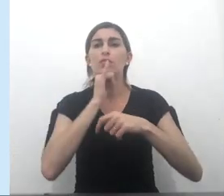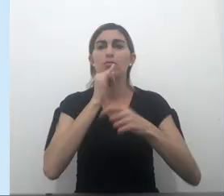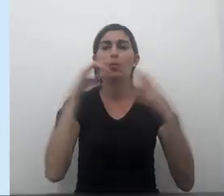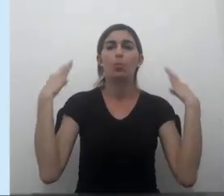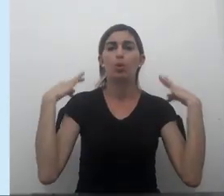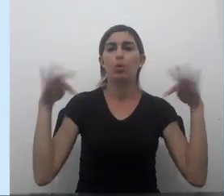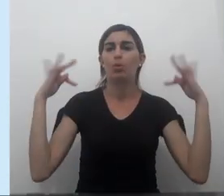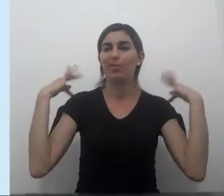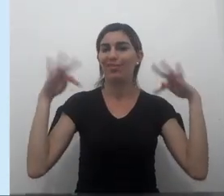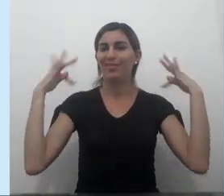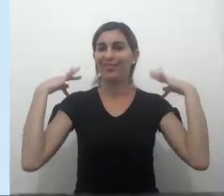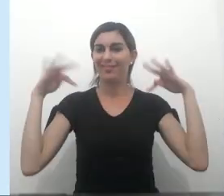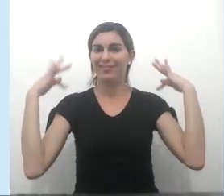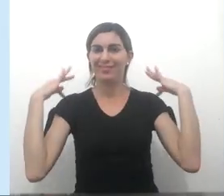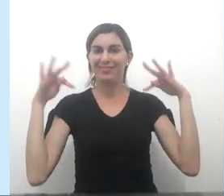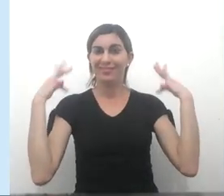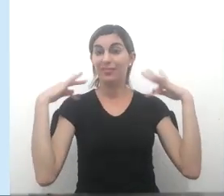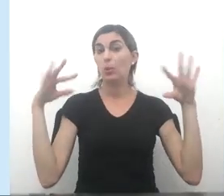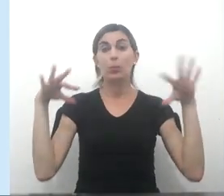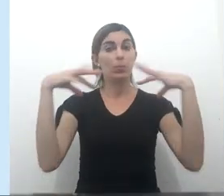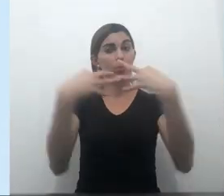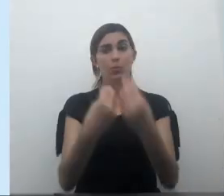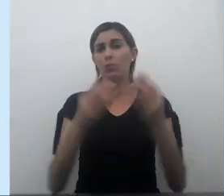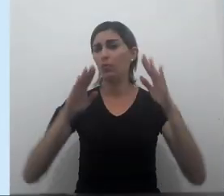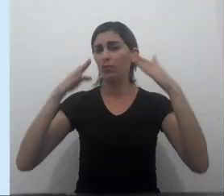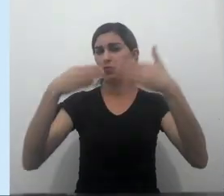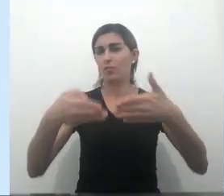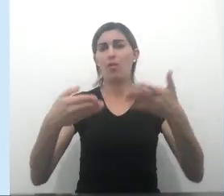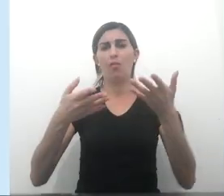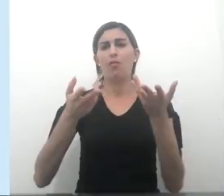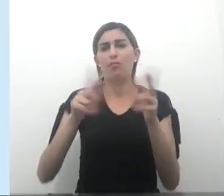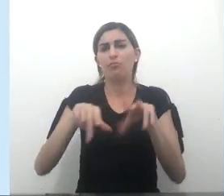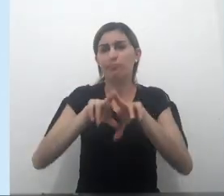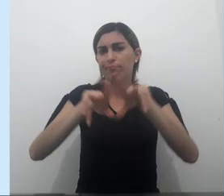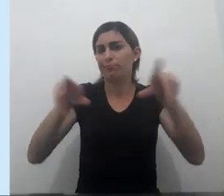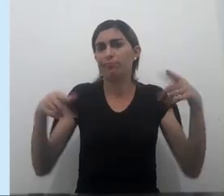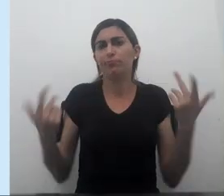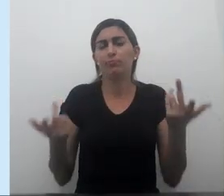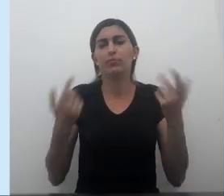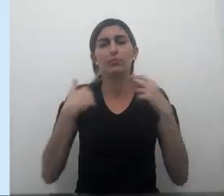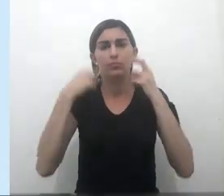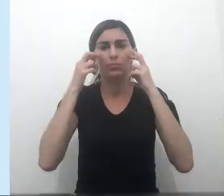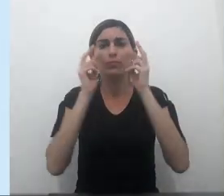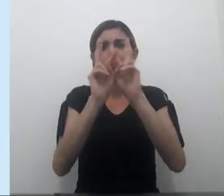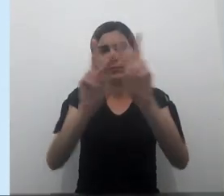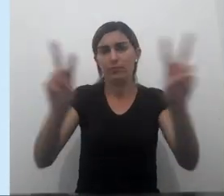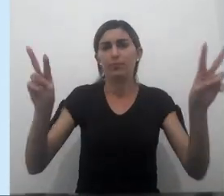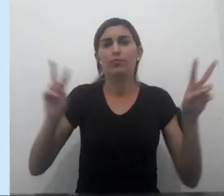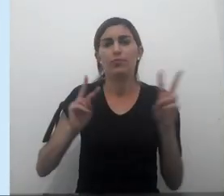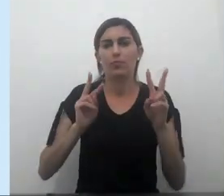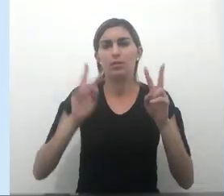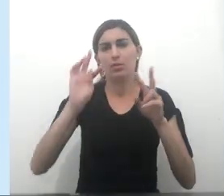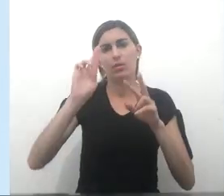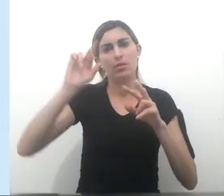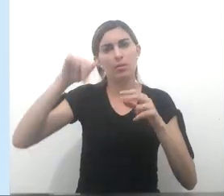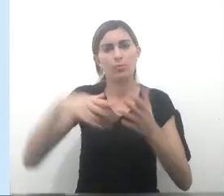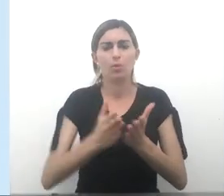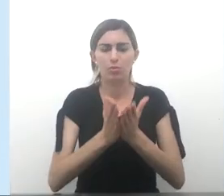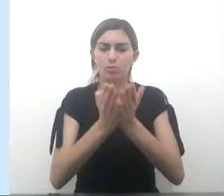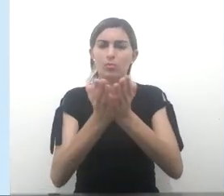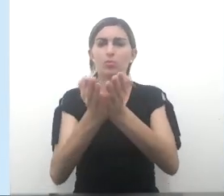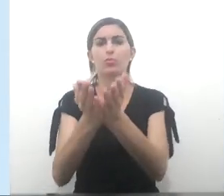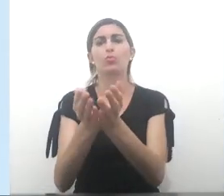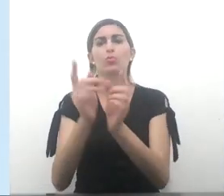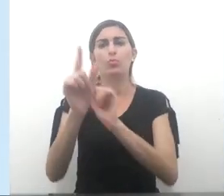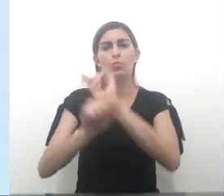por exemplo o turismo, né, gente? Então tudo isso voltado no transporte. Então a gente consegue observar através do transporte